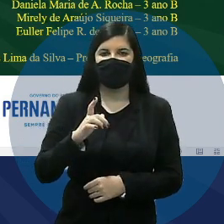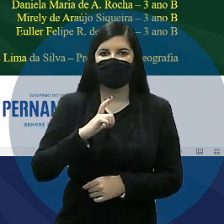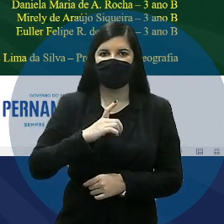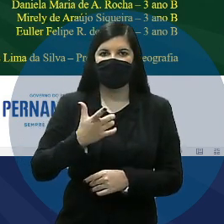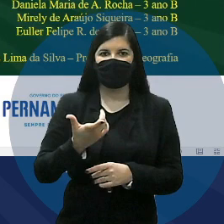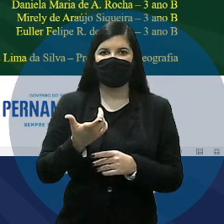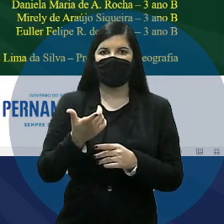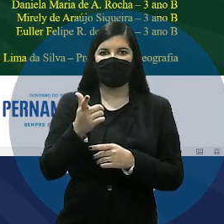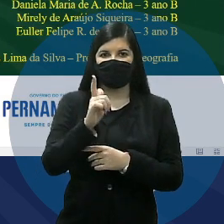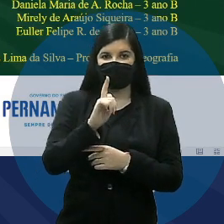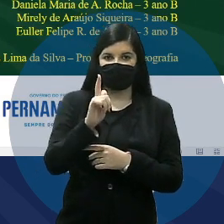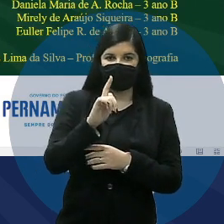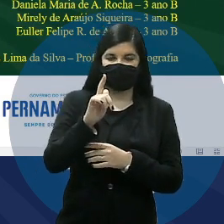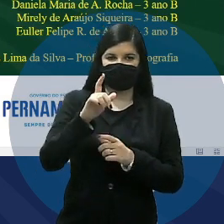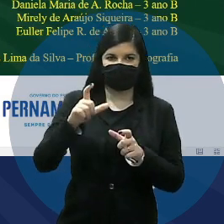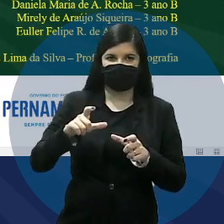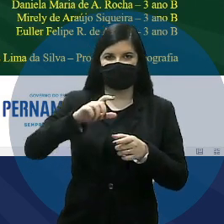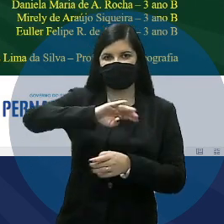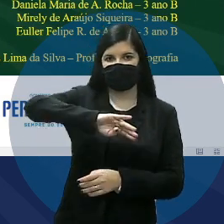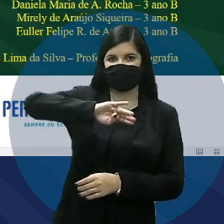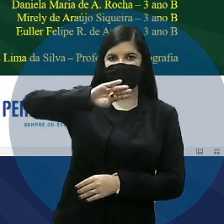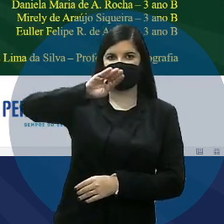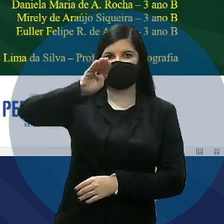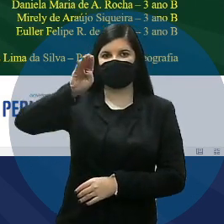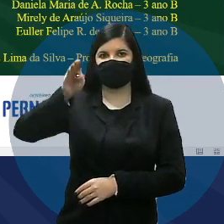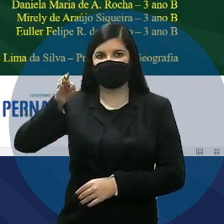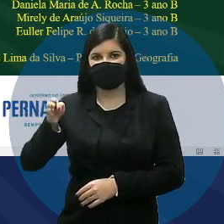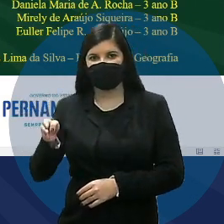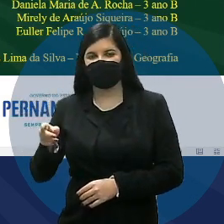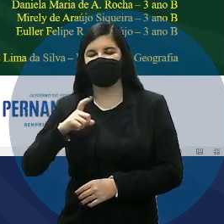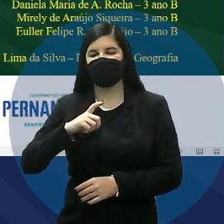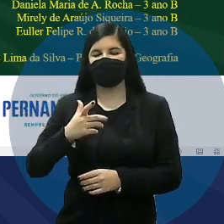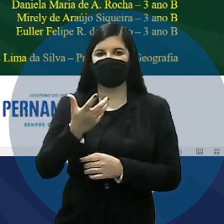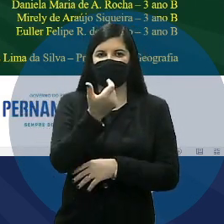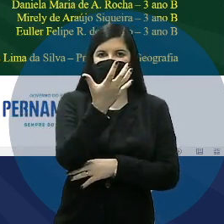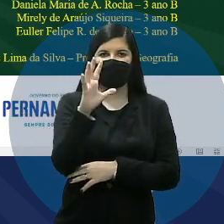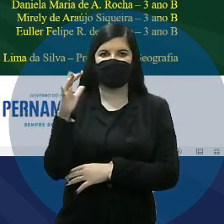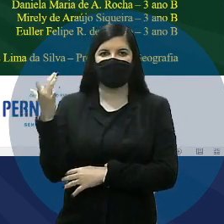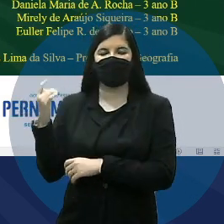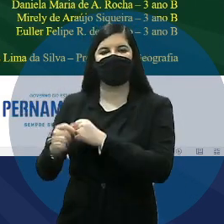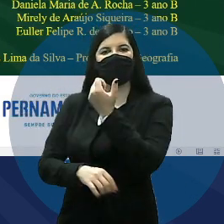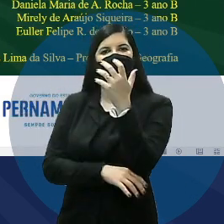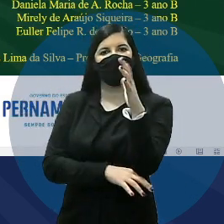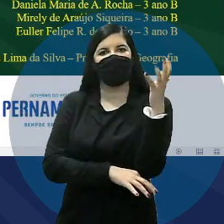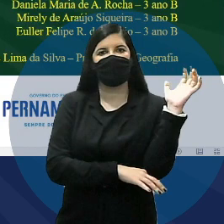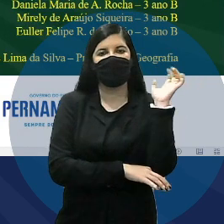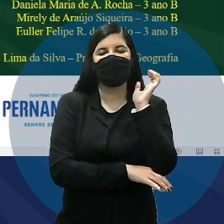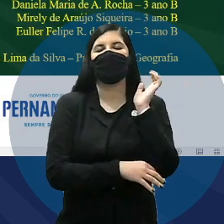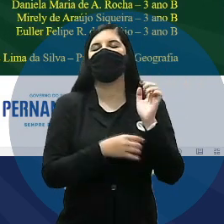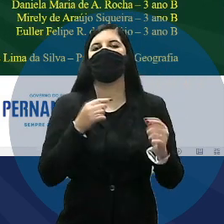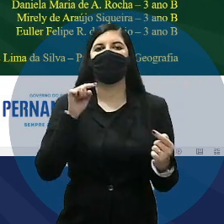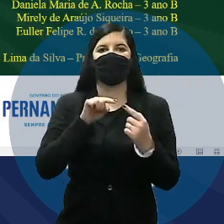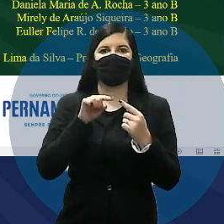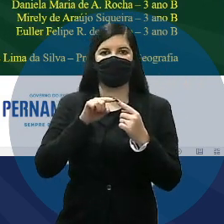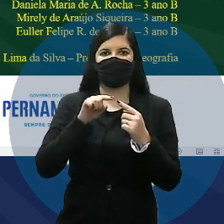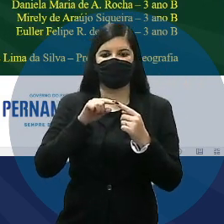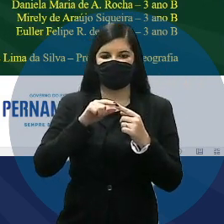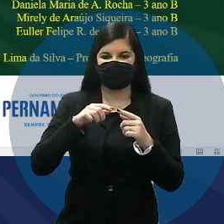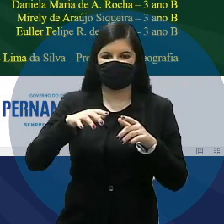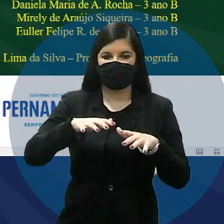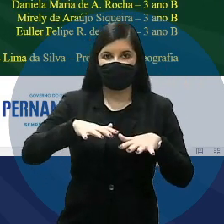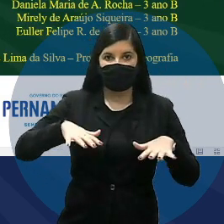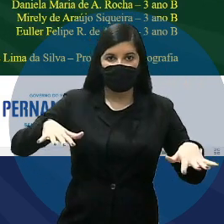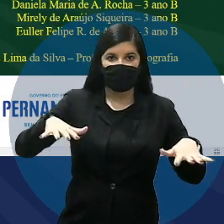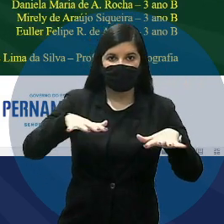geoambiental do Planalto da Borborema. A vegetação, ela compõe-se de florestas, e a gente chama isso de subcadocilófica